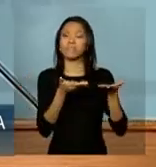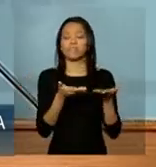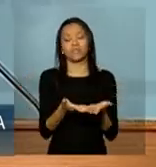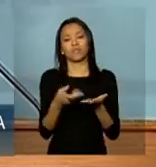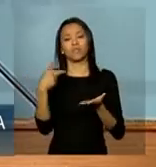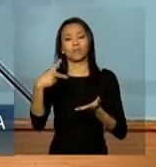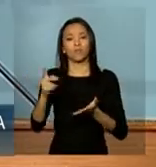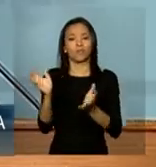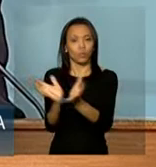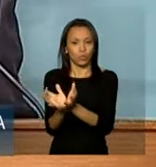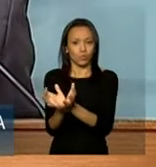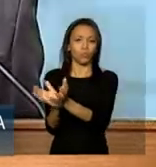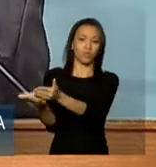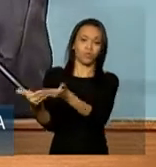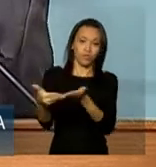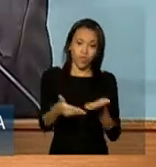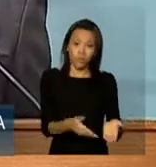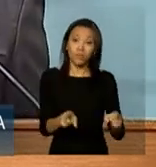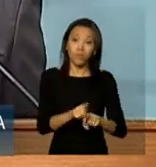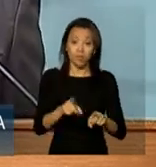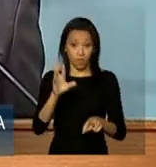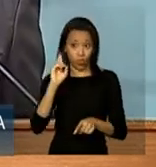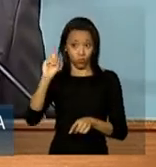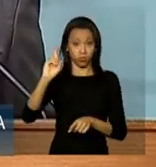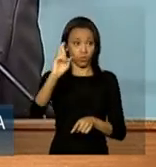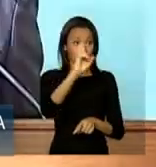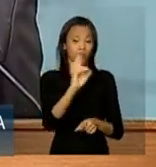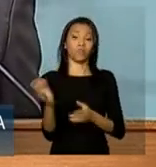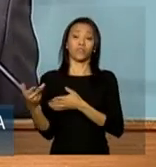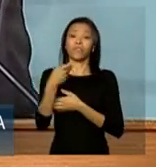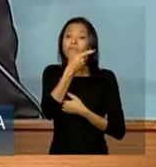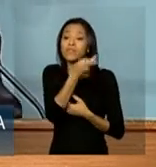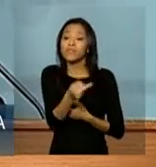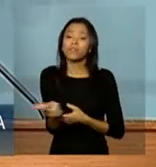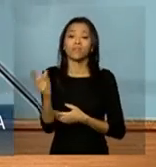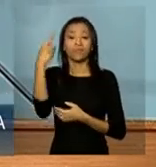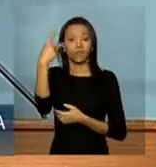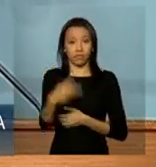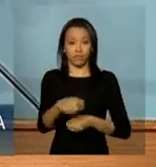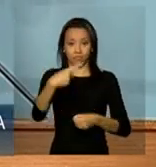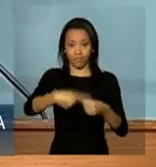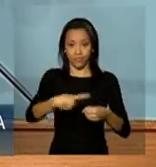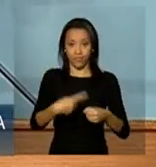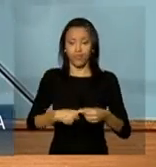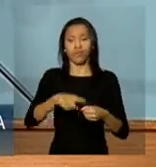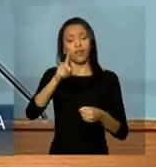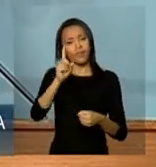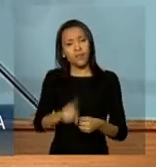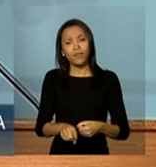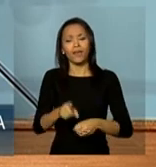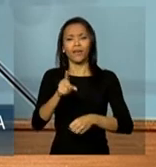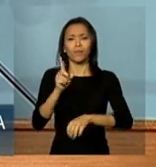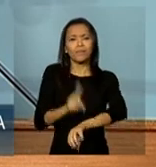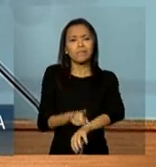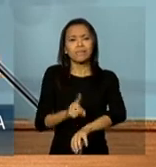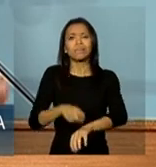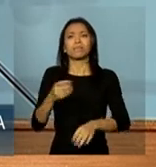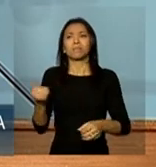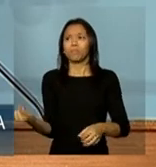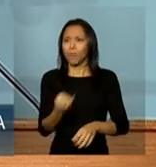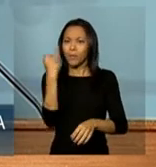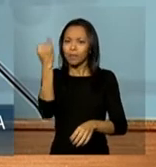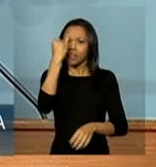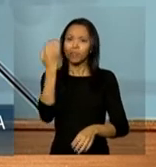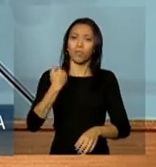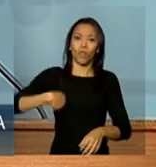às autoridades que visitam Caxias do Sul neste momento tão importante para a vida da nossa cidade e